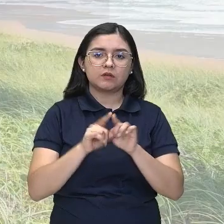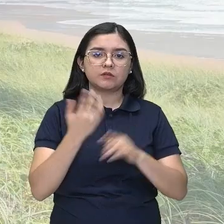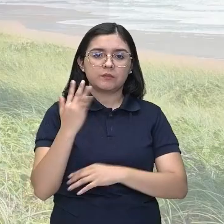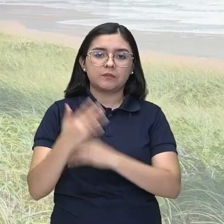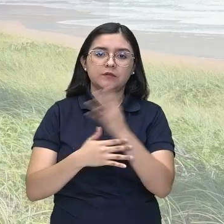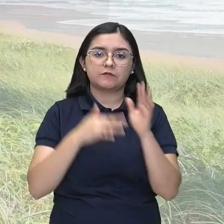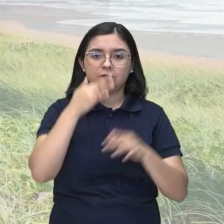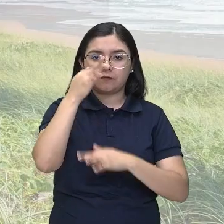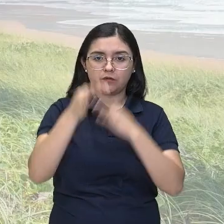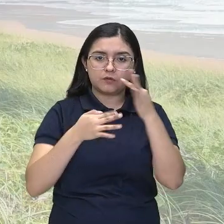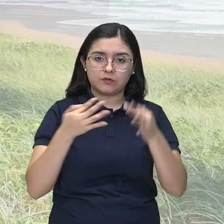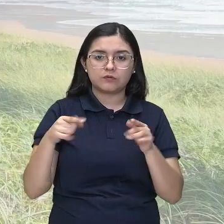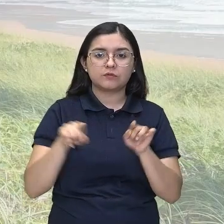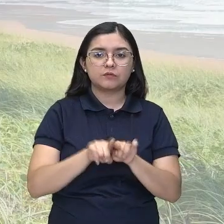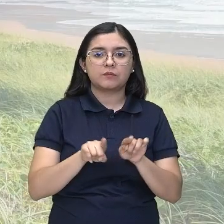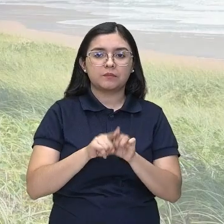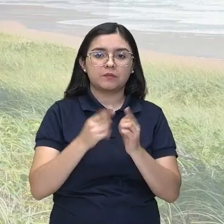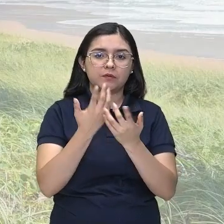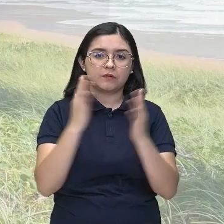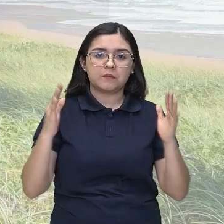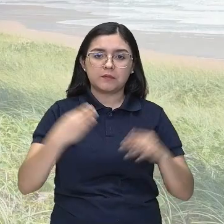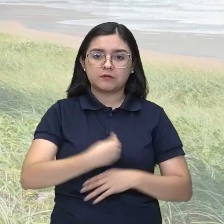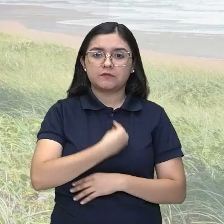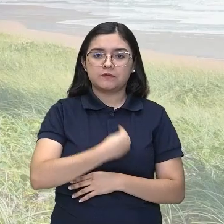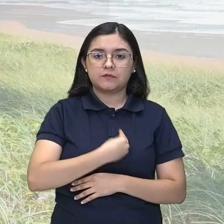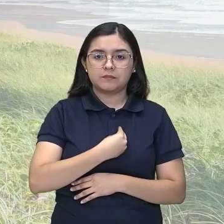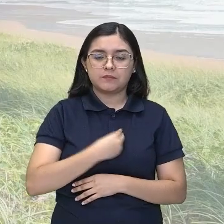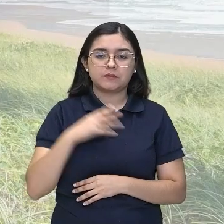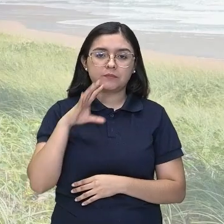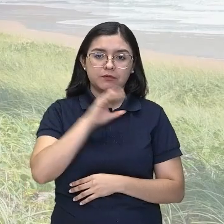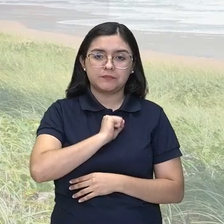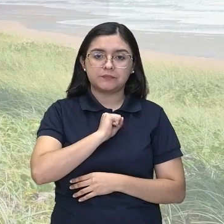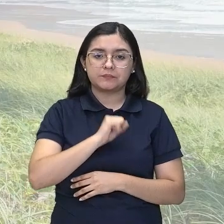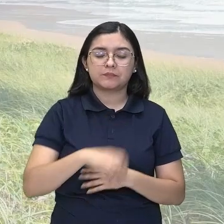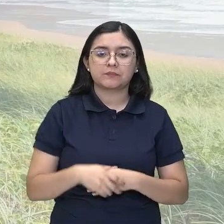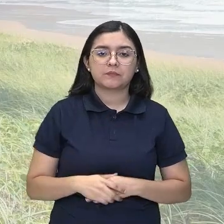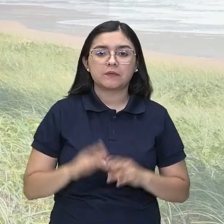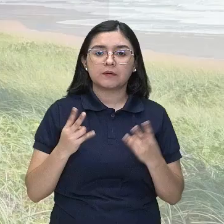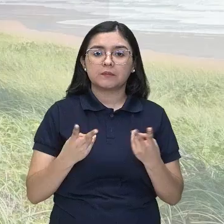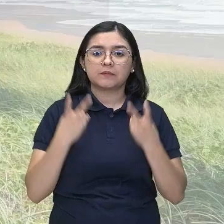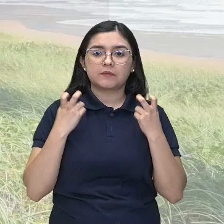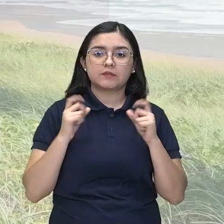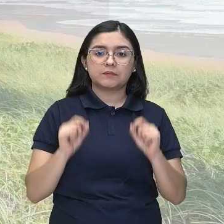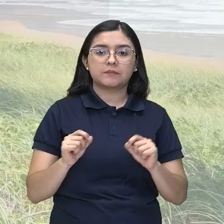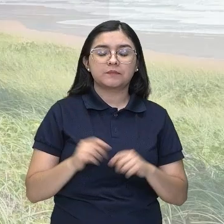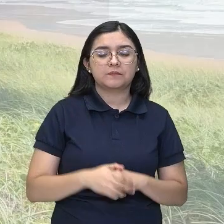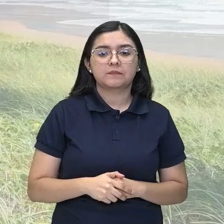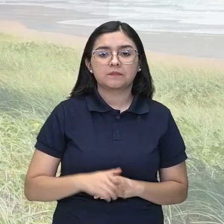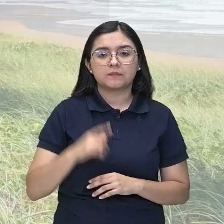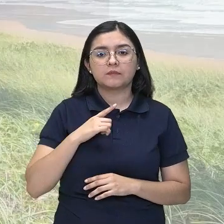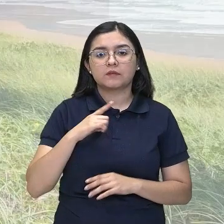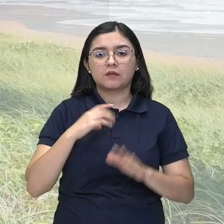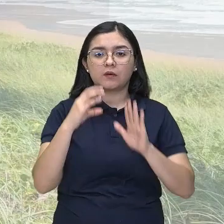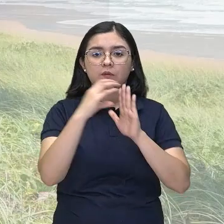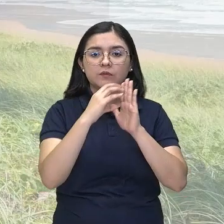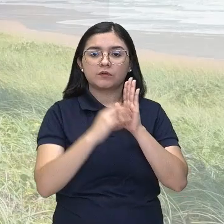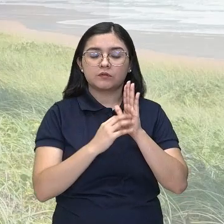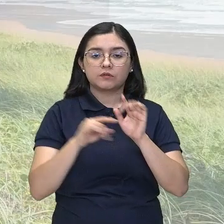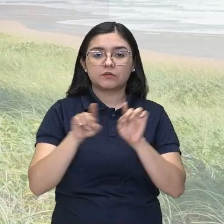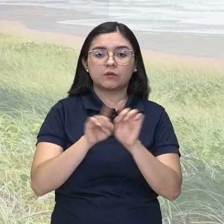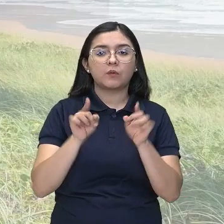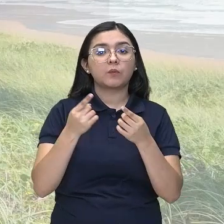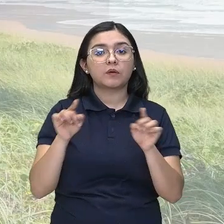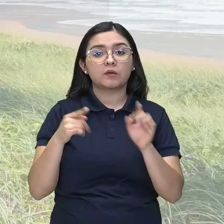flores, nossos bosques têm mais vida, nossa vida mais amores. Percebam que tem alguns trechos, como no hino